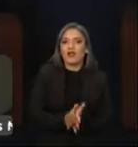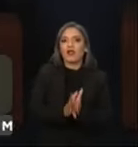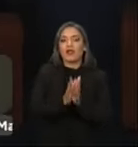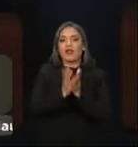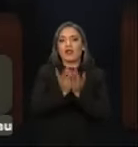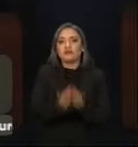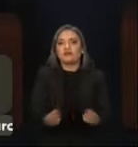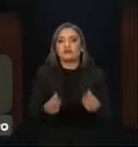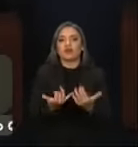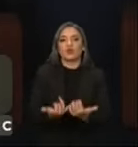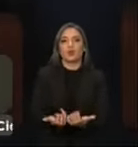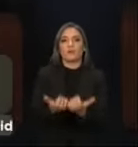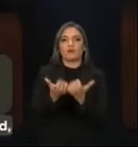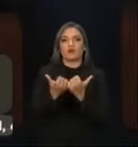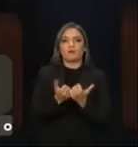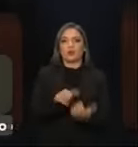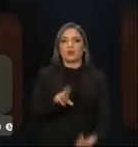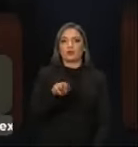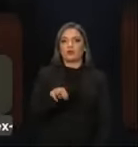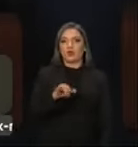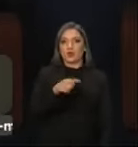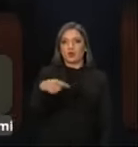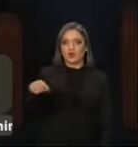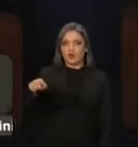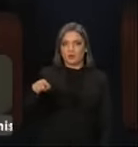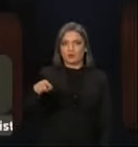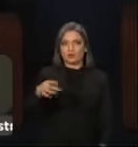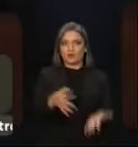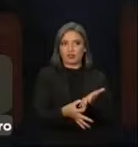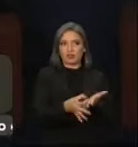do patrimônio da União, página 4 da denúncia.